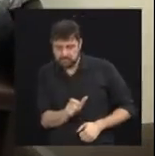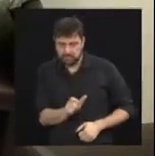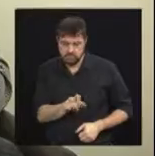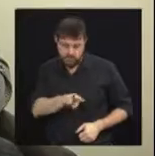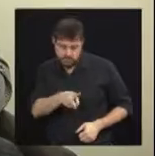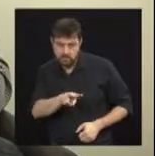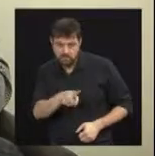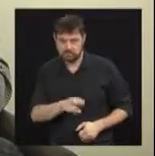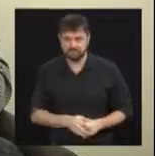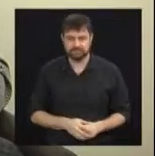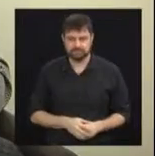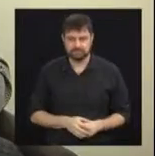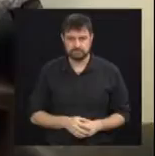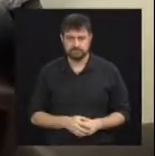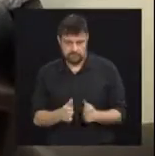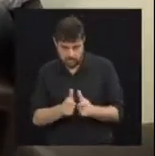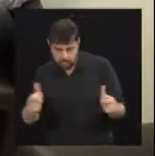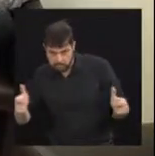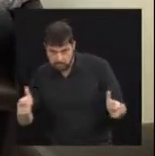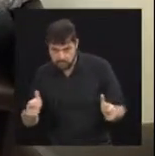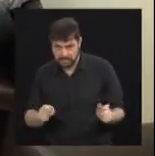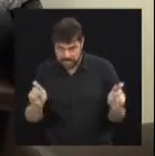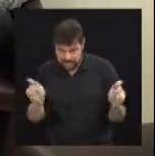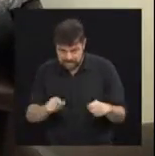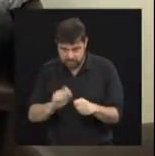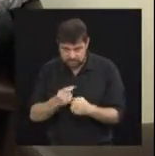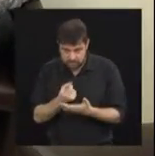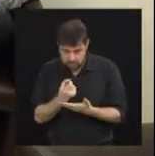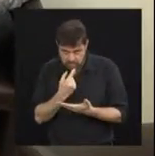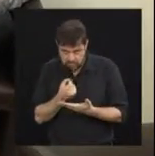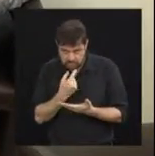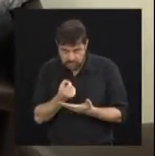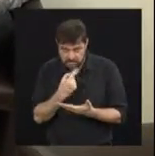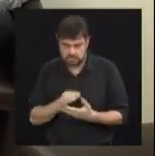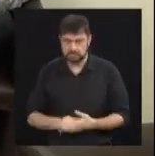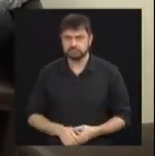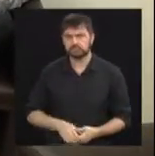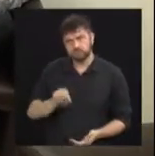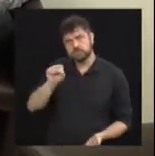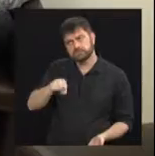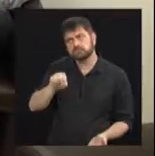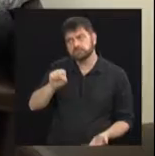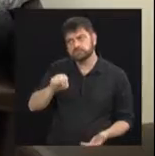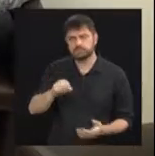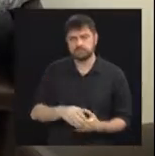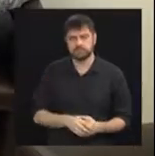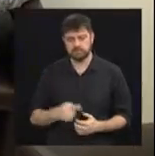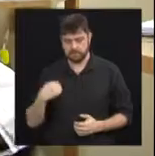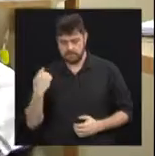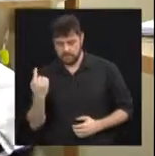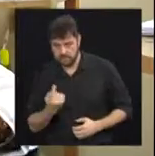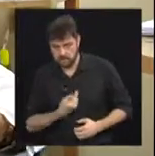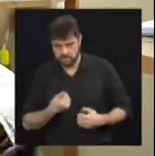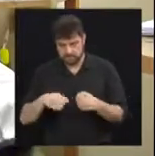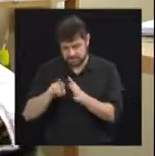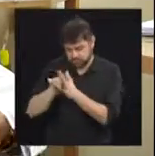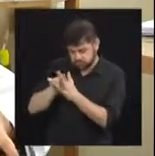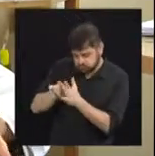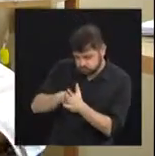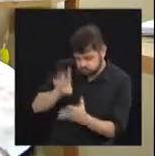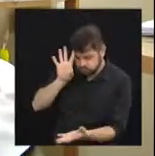para esses casais. Boa parte desses casos dá para resolver com medicamentos. Sim, nós precisamos da